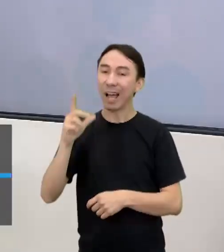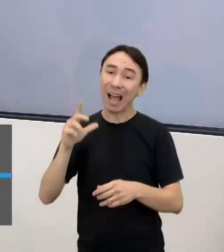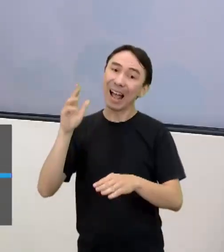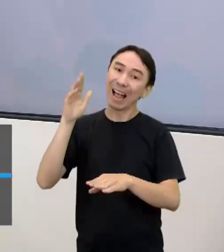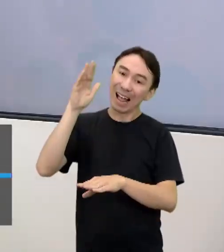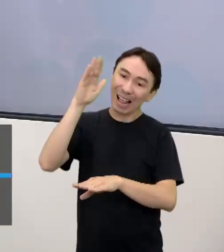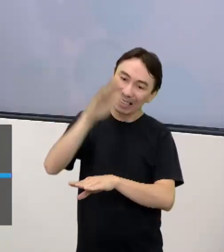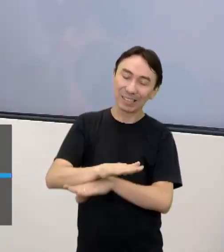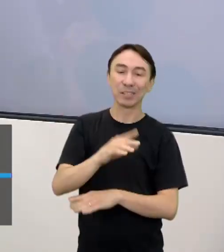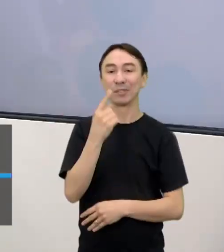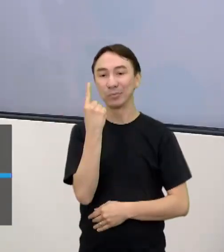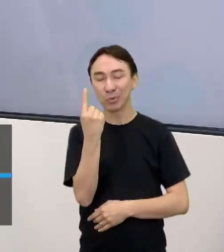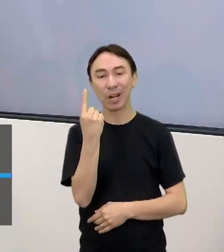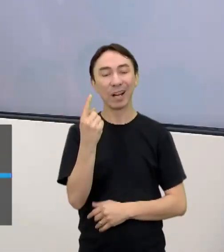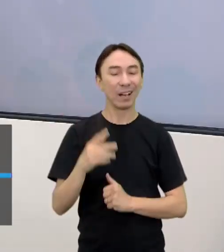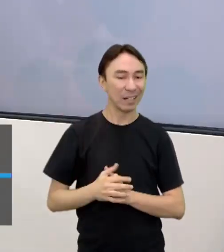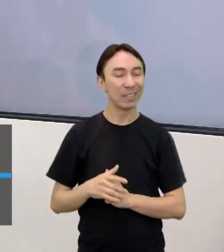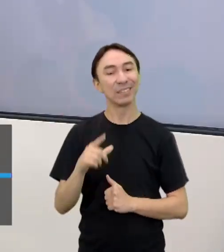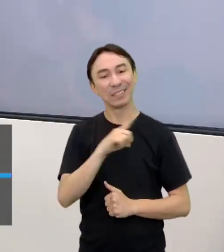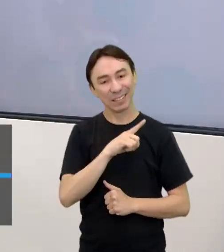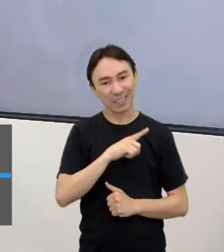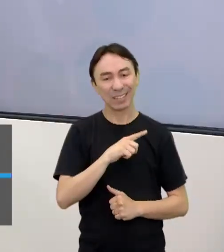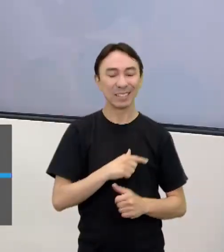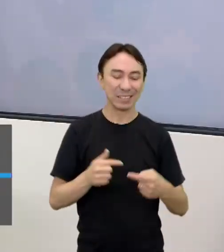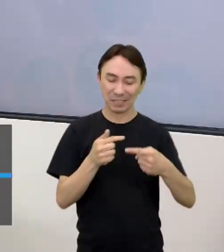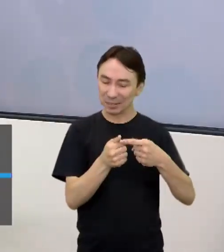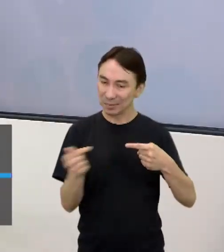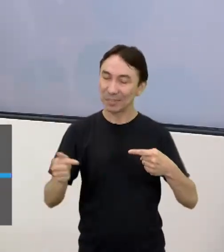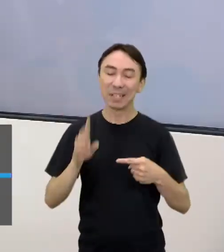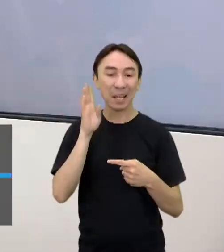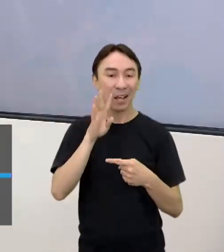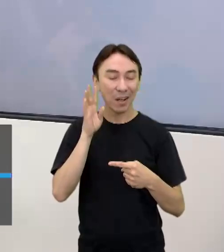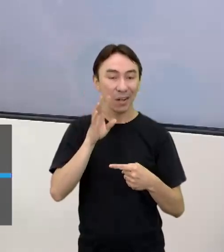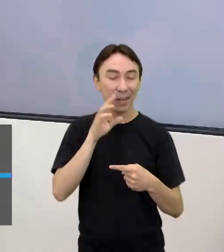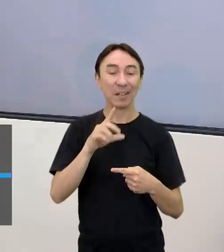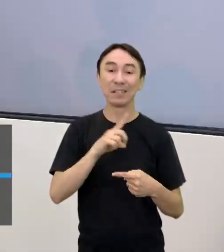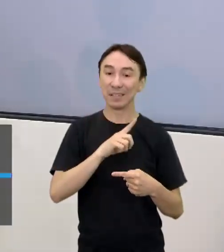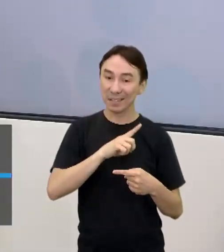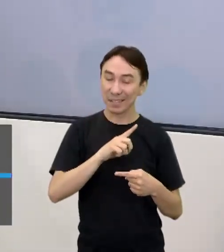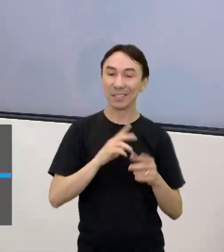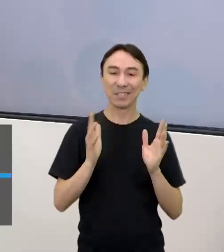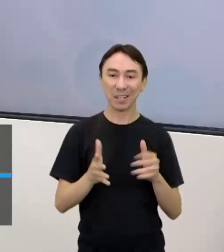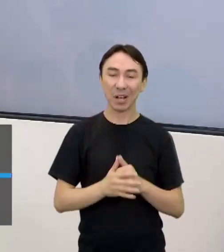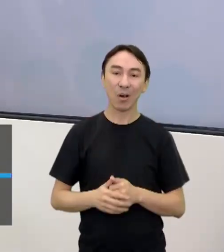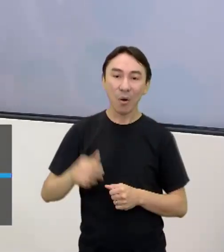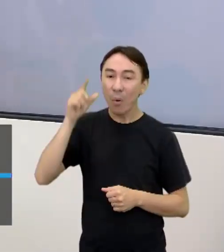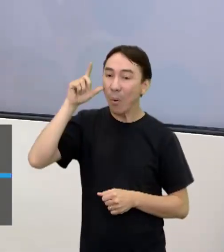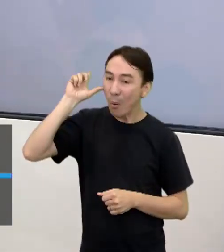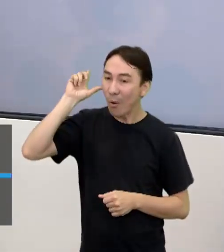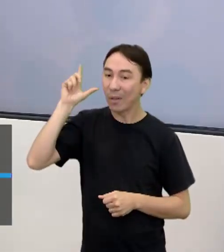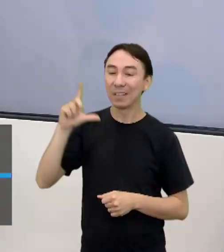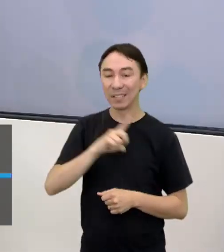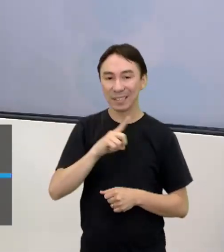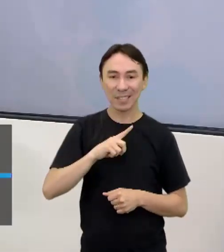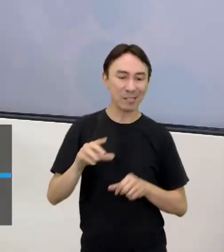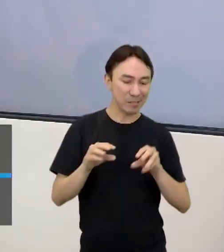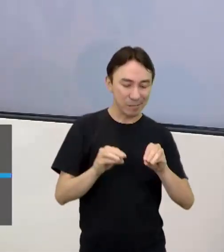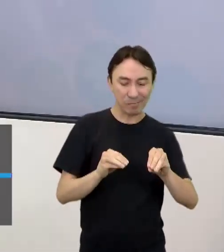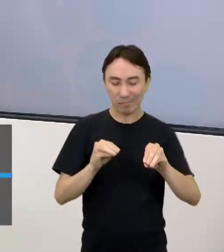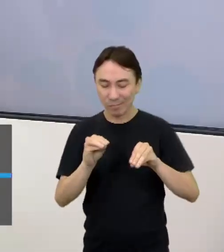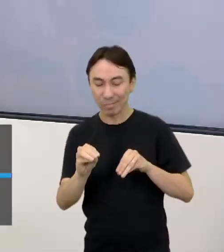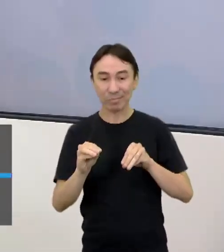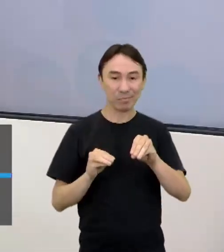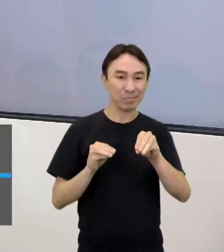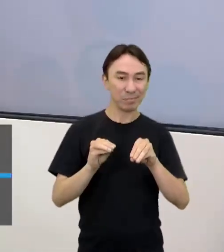tá muito legal. A gente já teve slam, ontem eu joguei uma partida aí de Mancala e Xima com